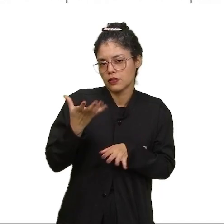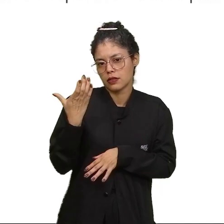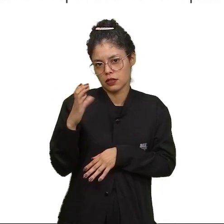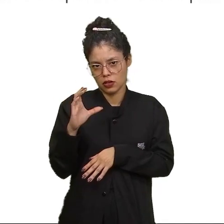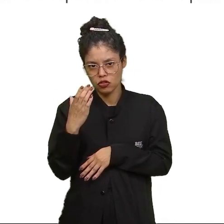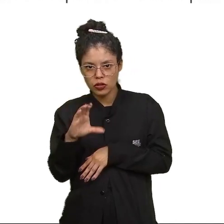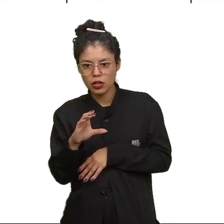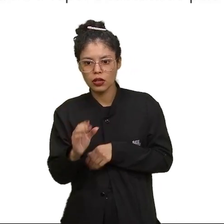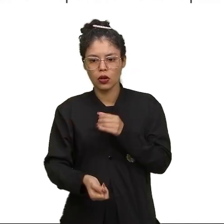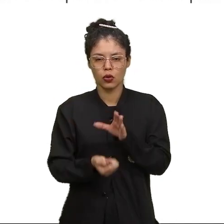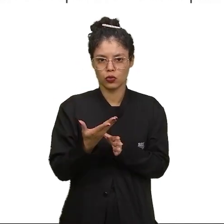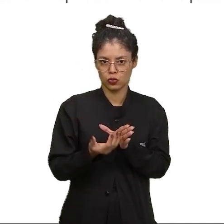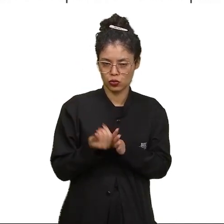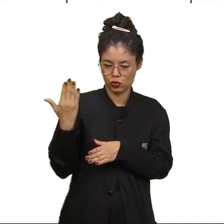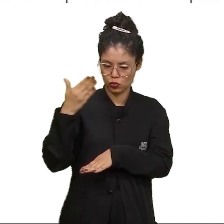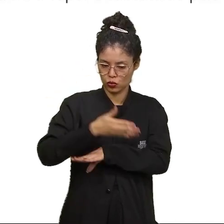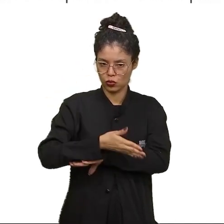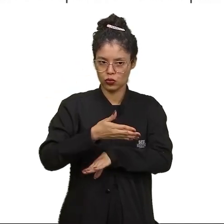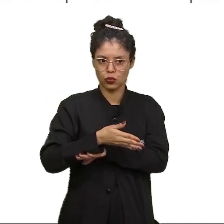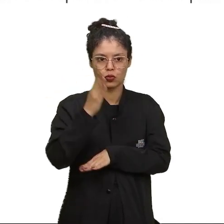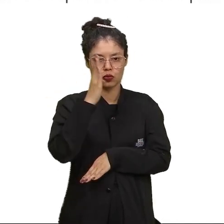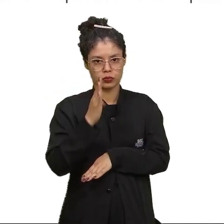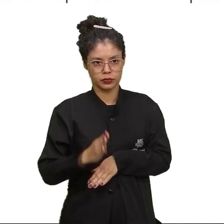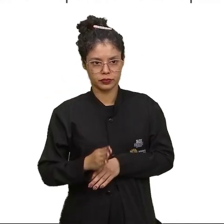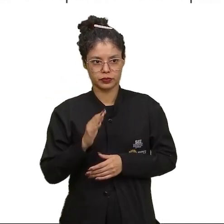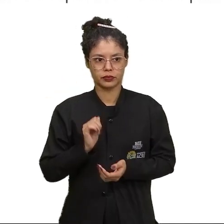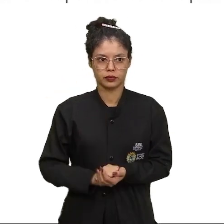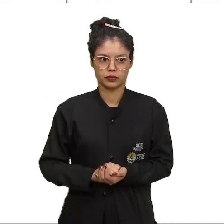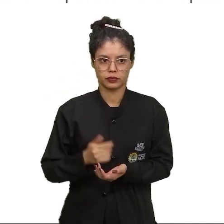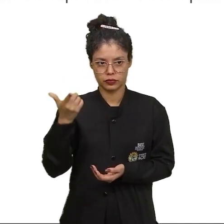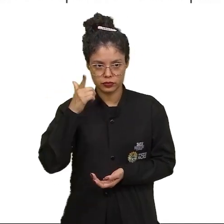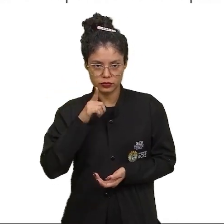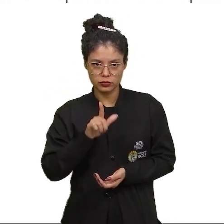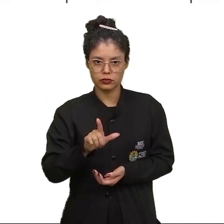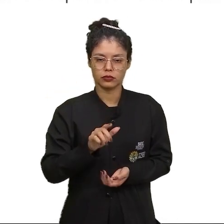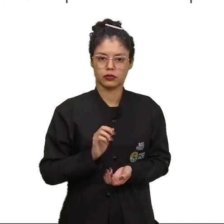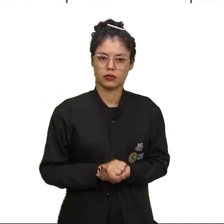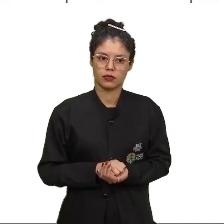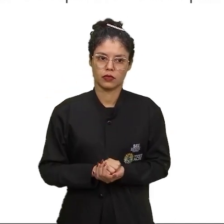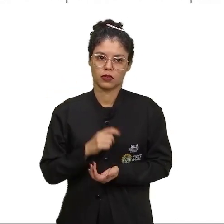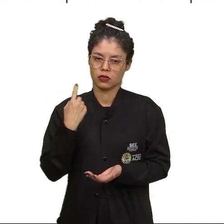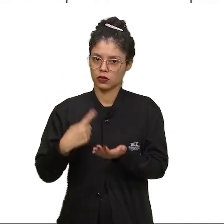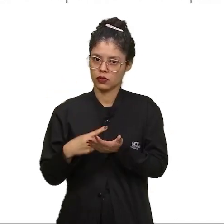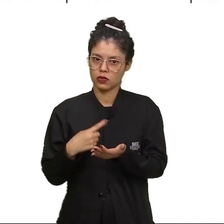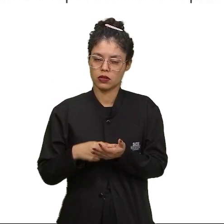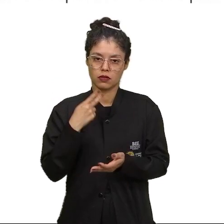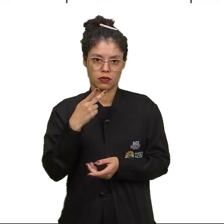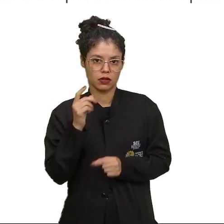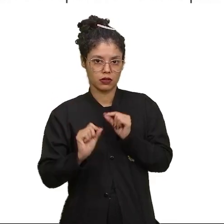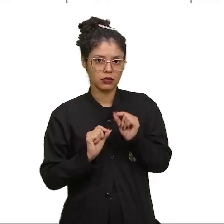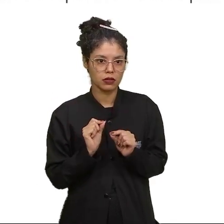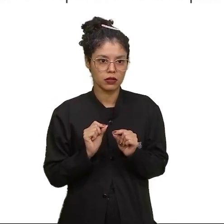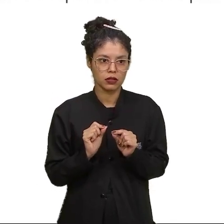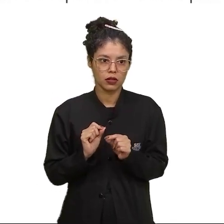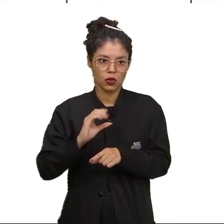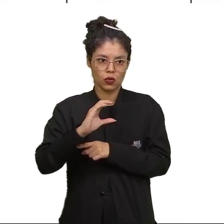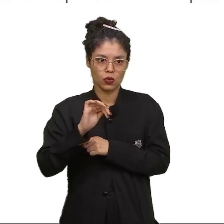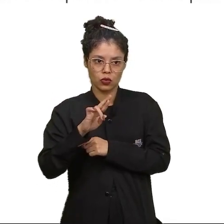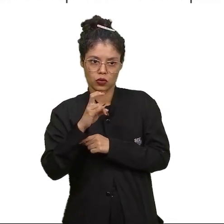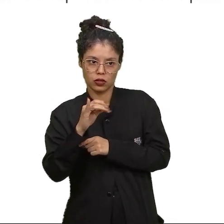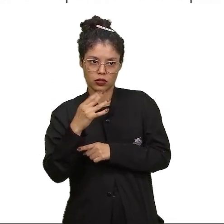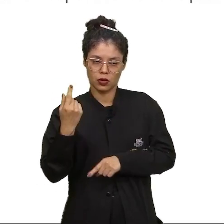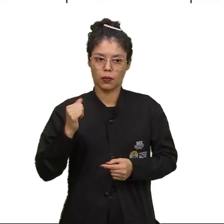científica dessas invenções que entraram no Brasil. Só que elas ganham, de acordo com o que está dito na questão, uma